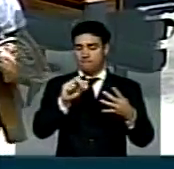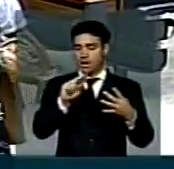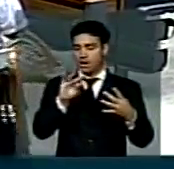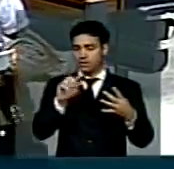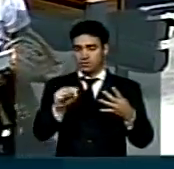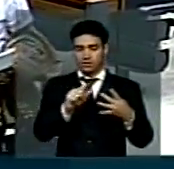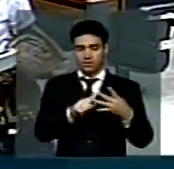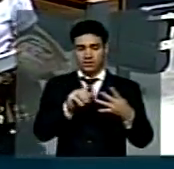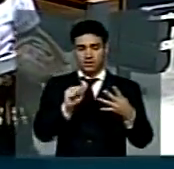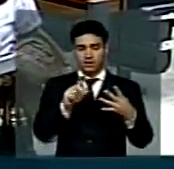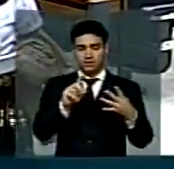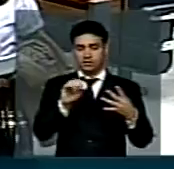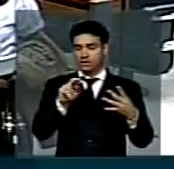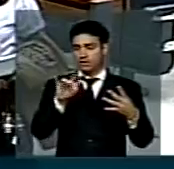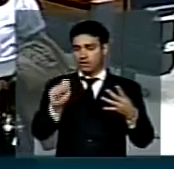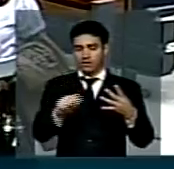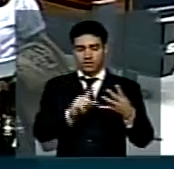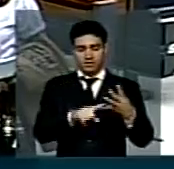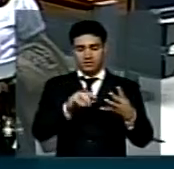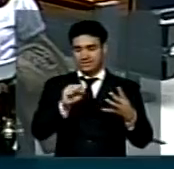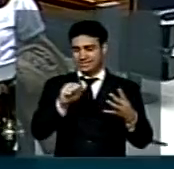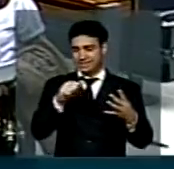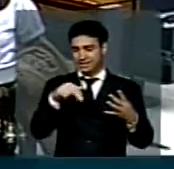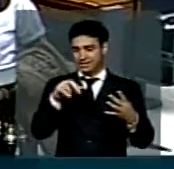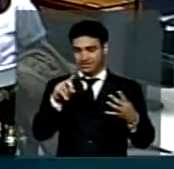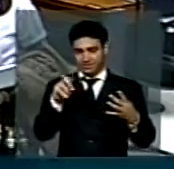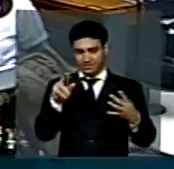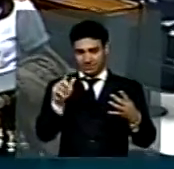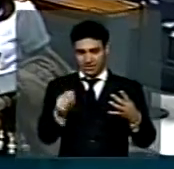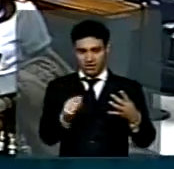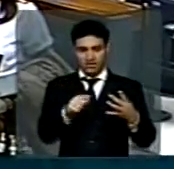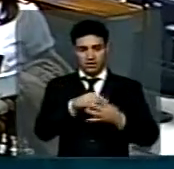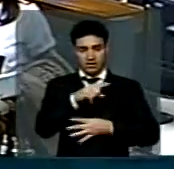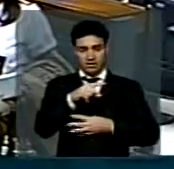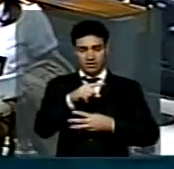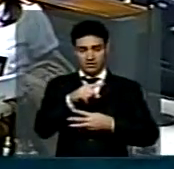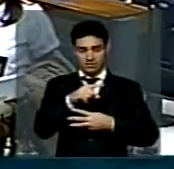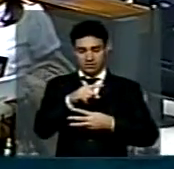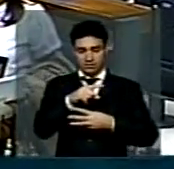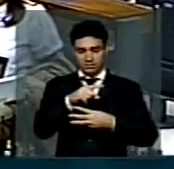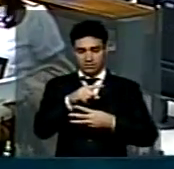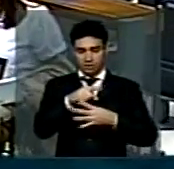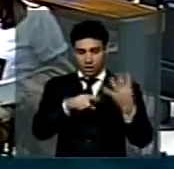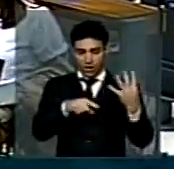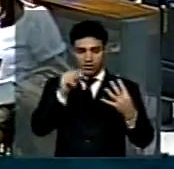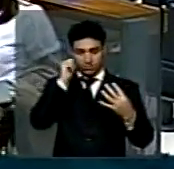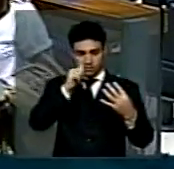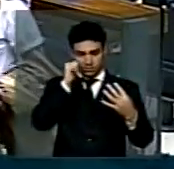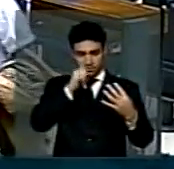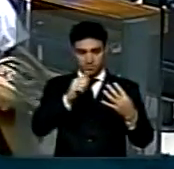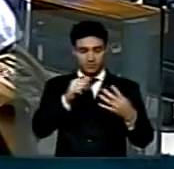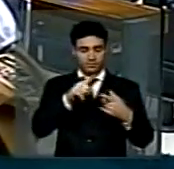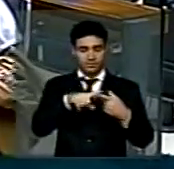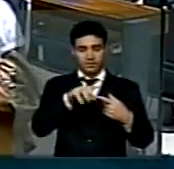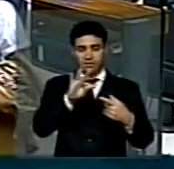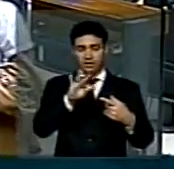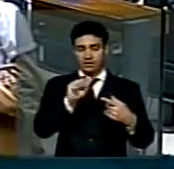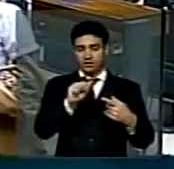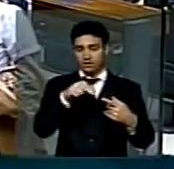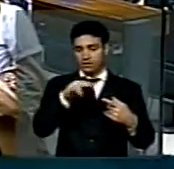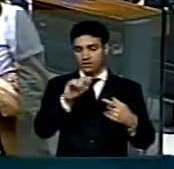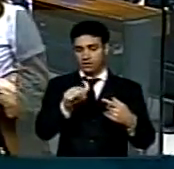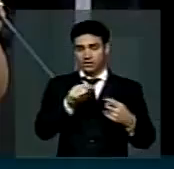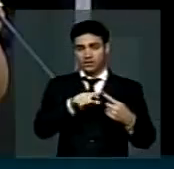e a Adriana e a Sandra Domingues. São 3 mulheres guerreiras. A Tânia é a irmã